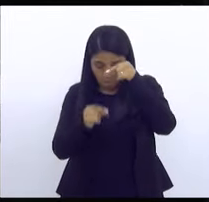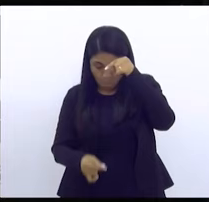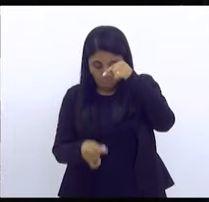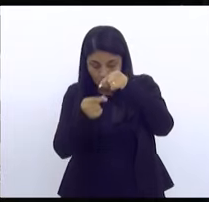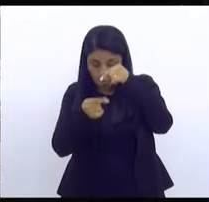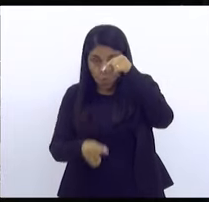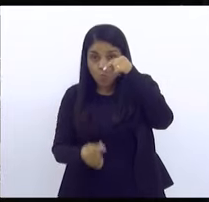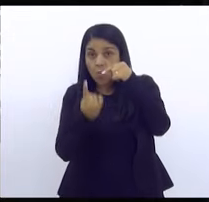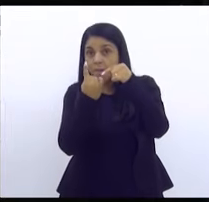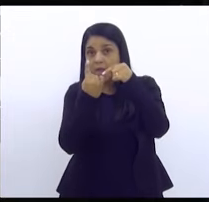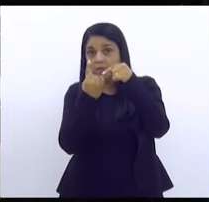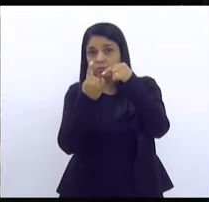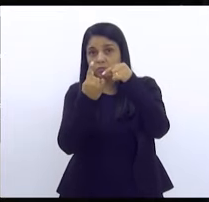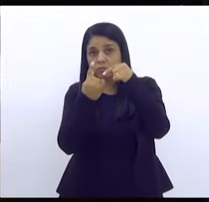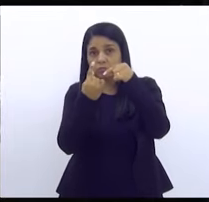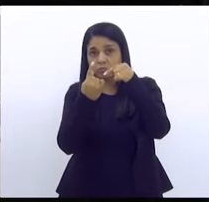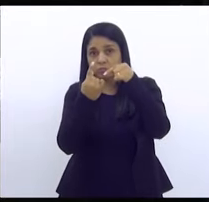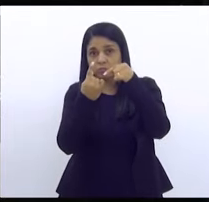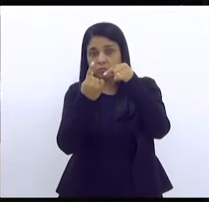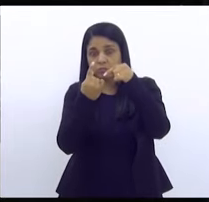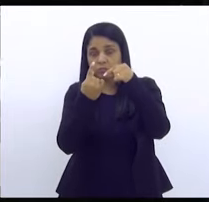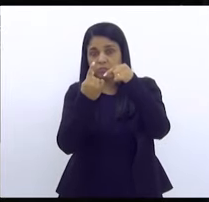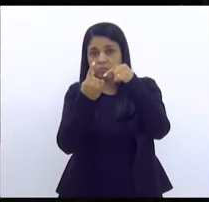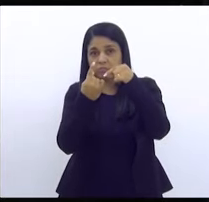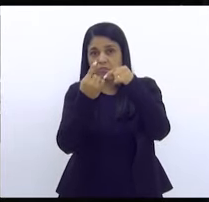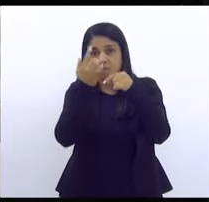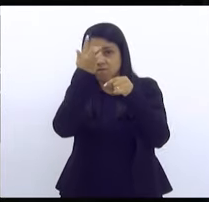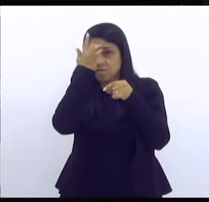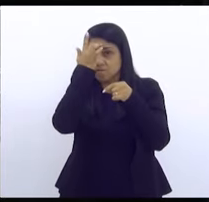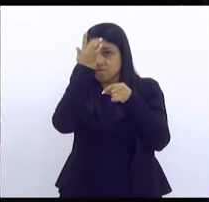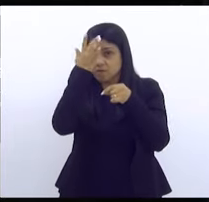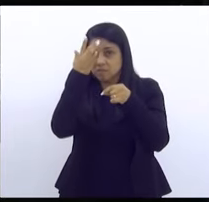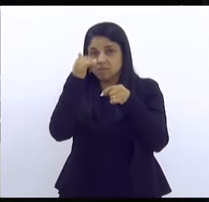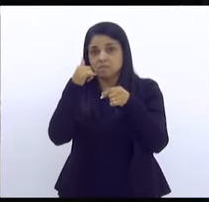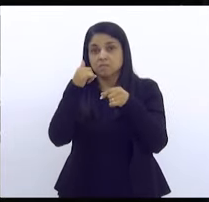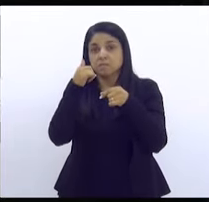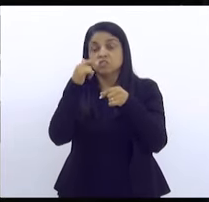que facilita o desvio dos fios,